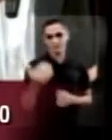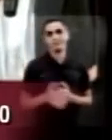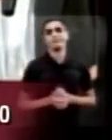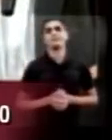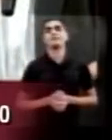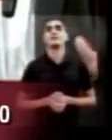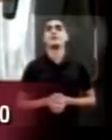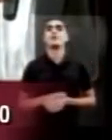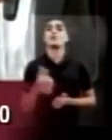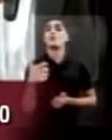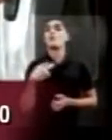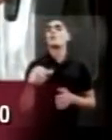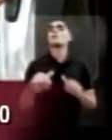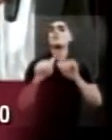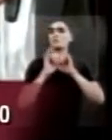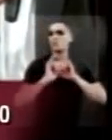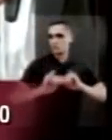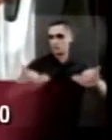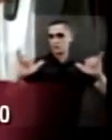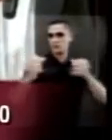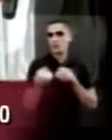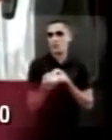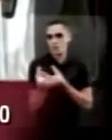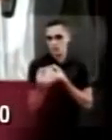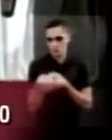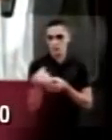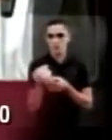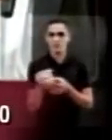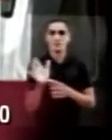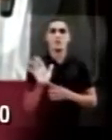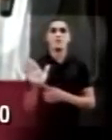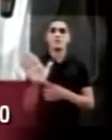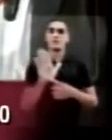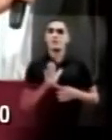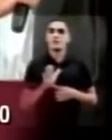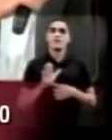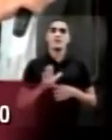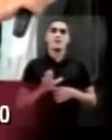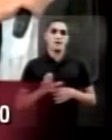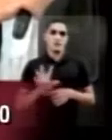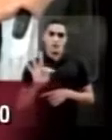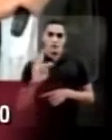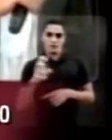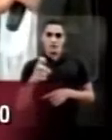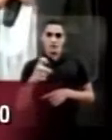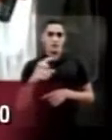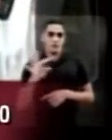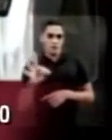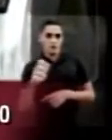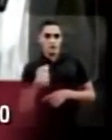Bom, outra coisa que está evidente é a nossa taxa de ocupação hospitalar, não é isso?